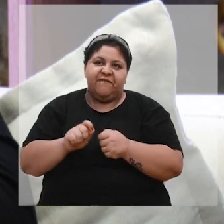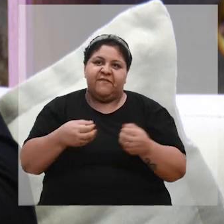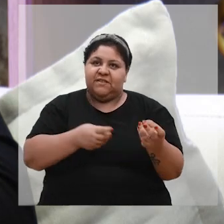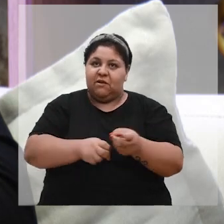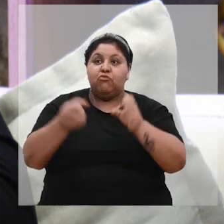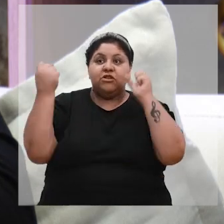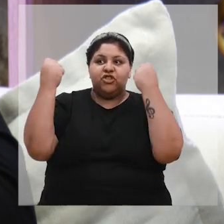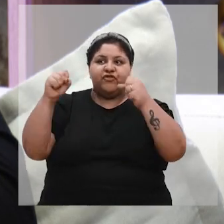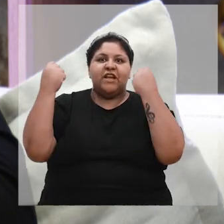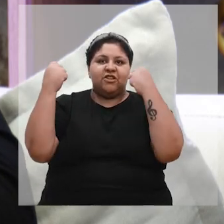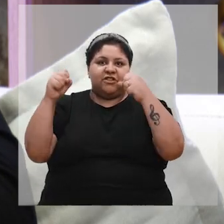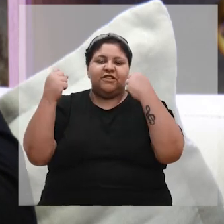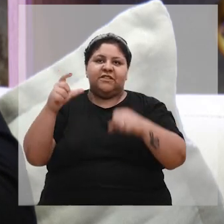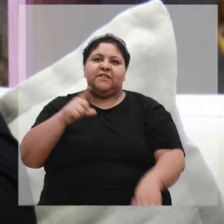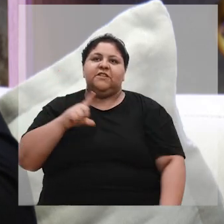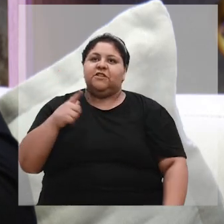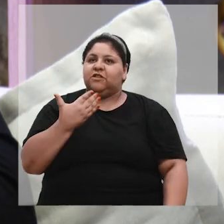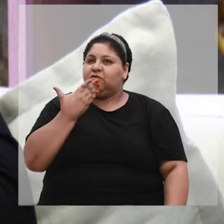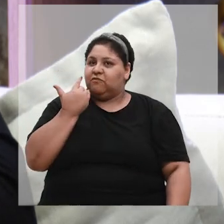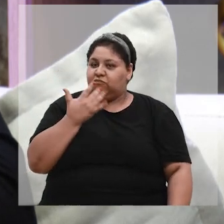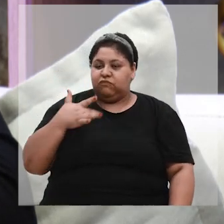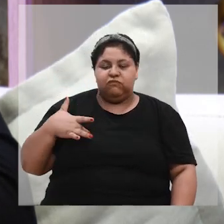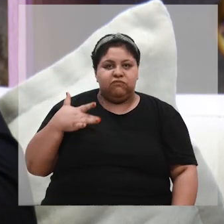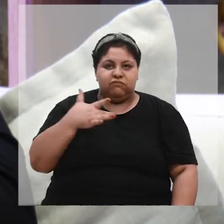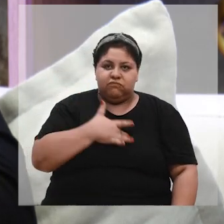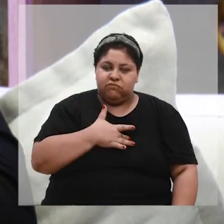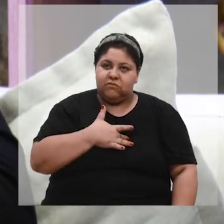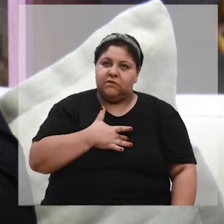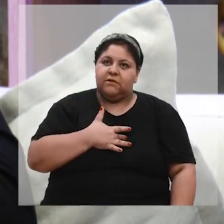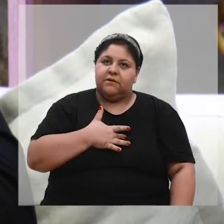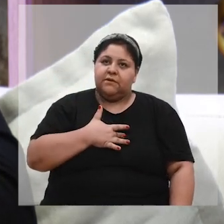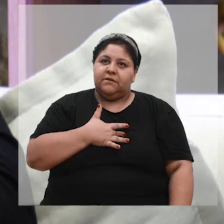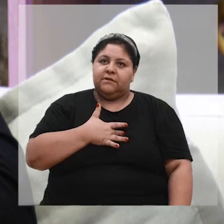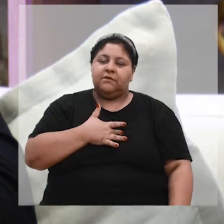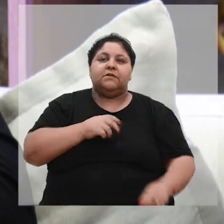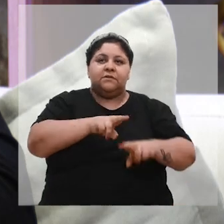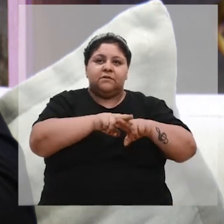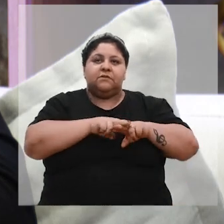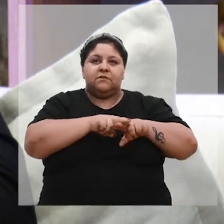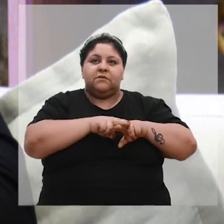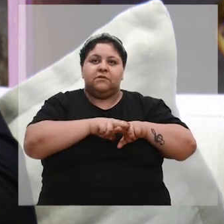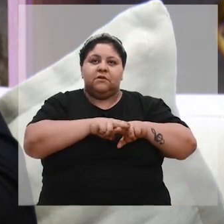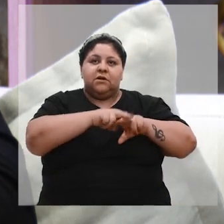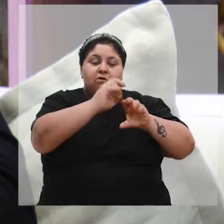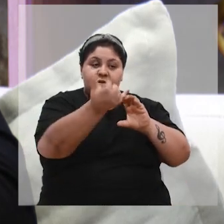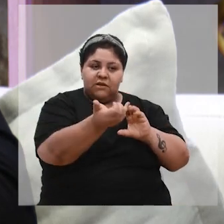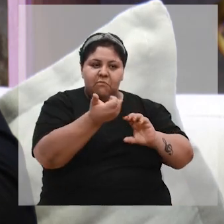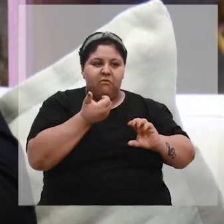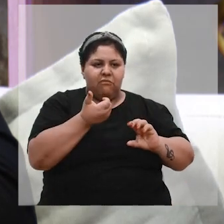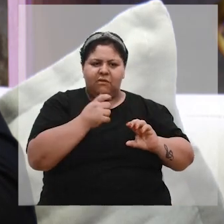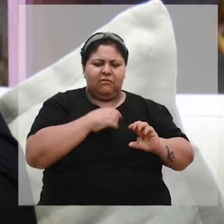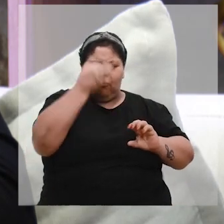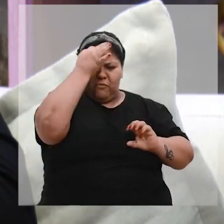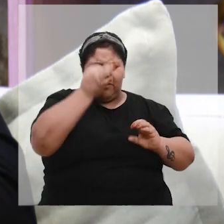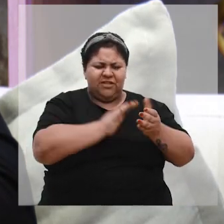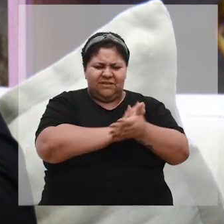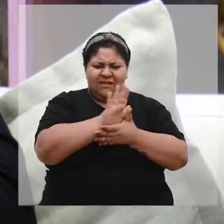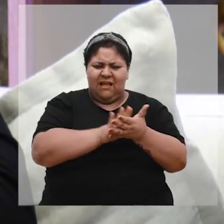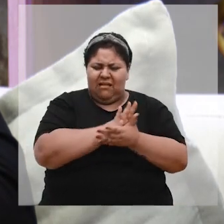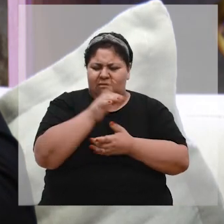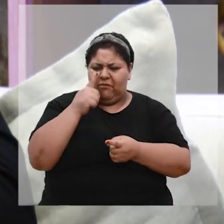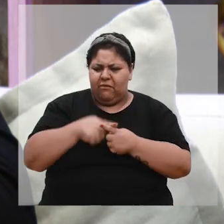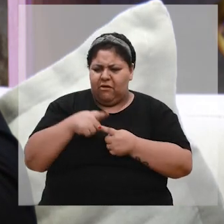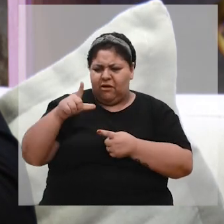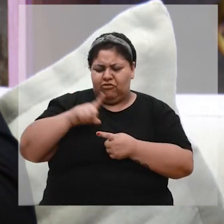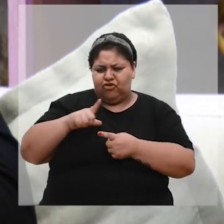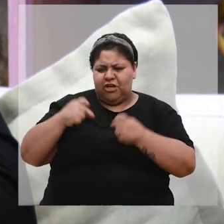comparativo. Eu fazia muita atividade física, eu tinha uma alimentação super saudável, até por isso, quando eu recebi o diagnóstico, não entendi nada,